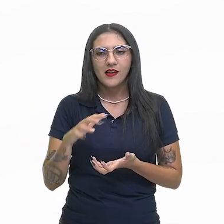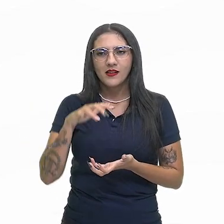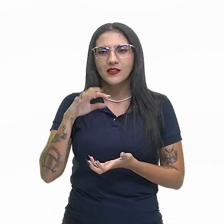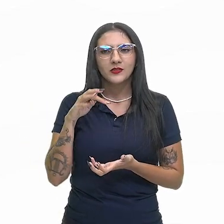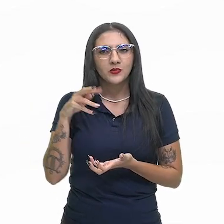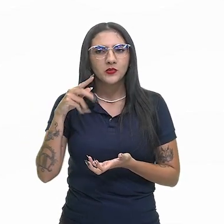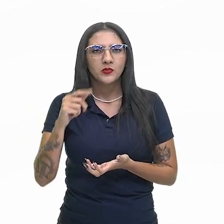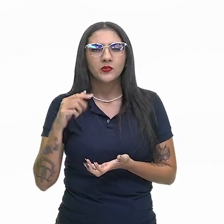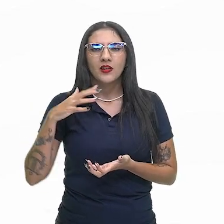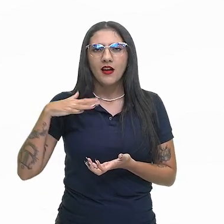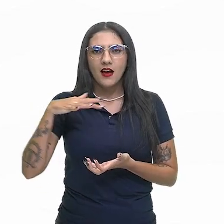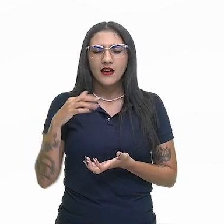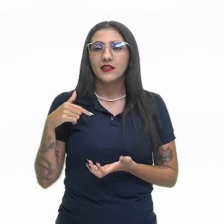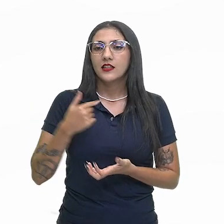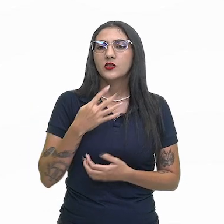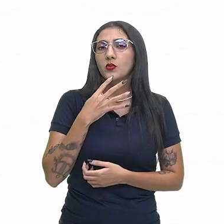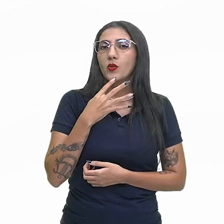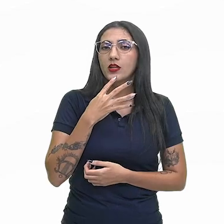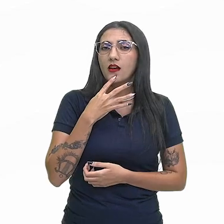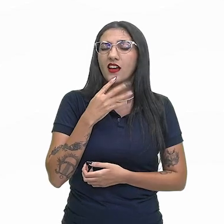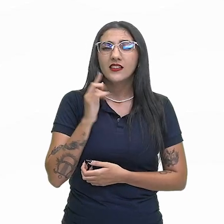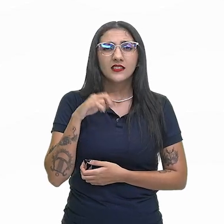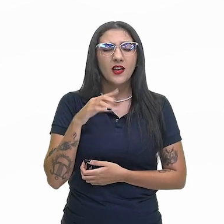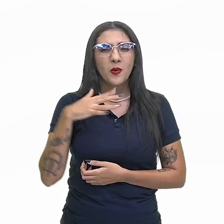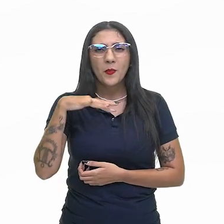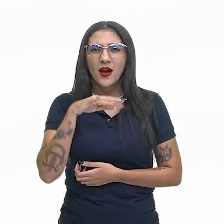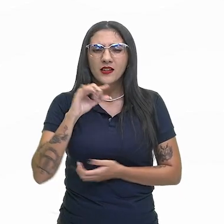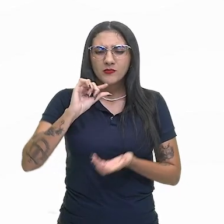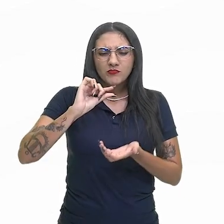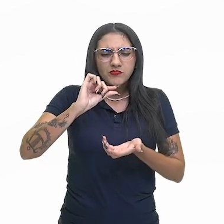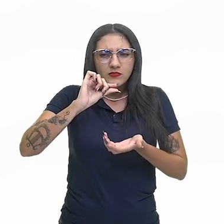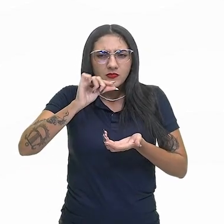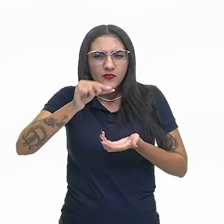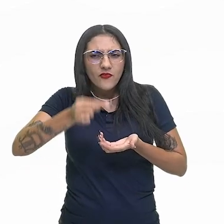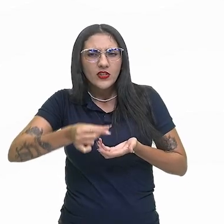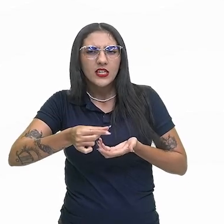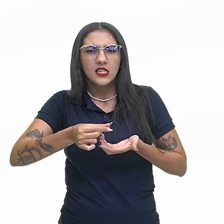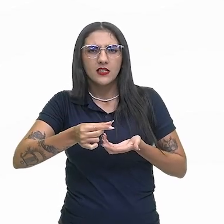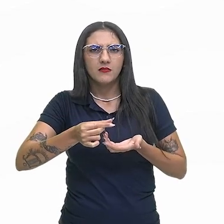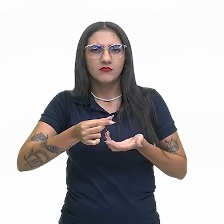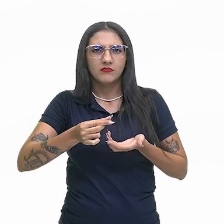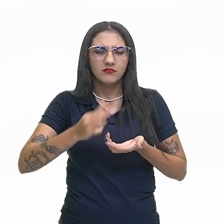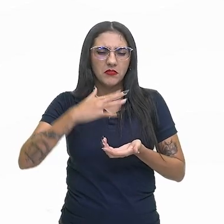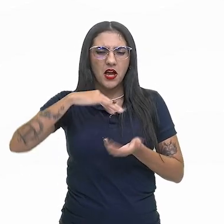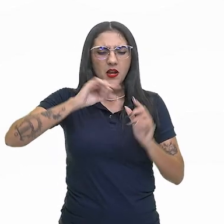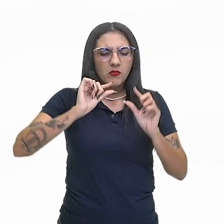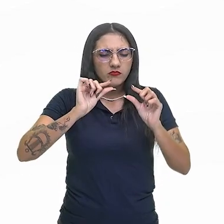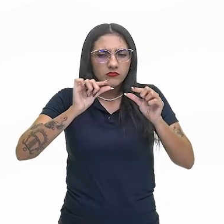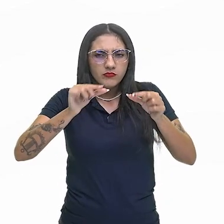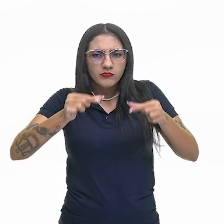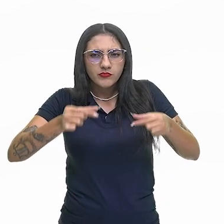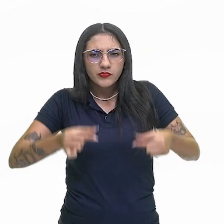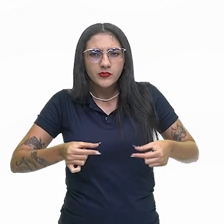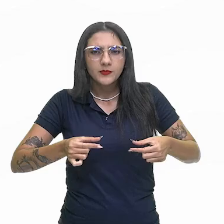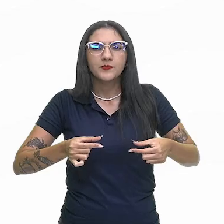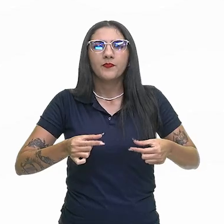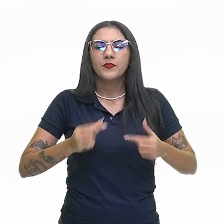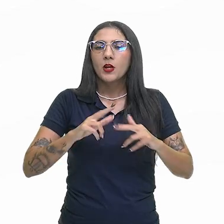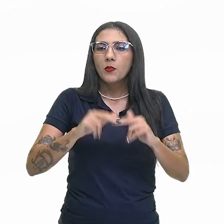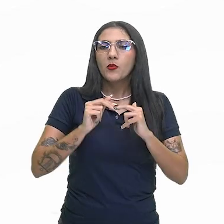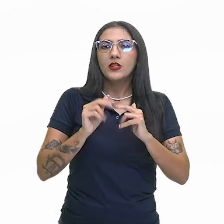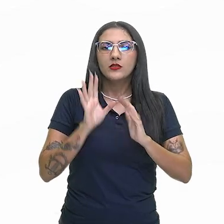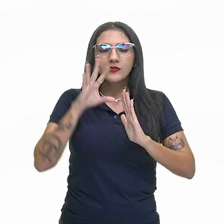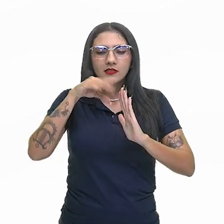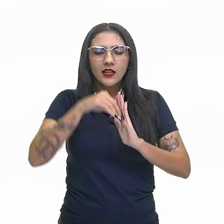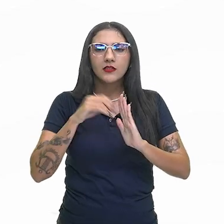onde nós estamos, é uma camada muito fina. E dentro do nosso planeta tem toda uma dinâmica específica